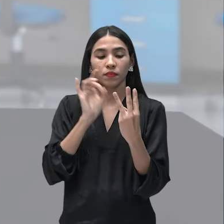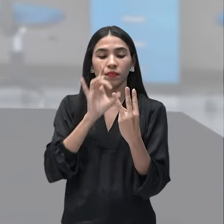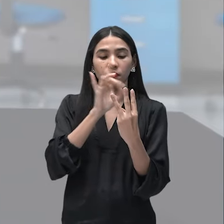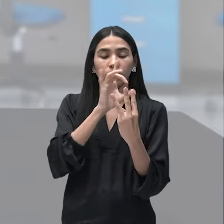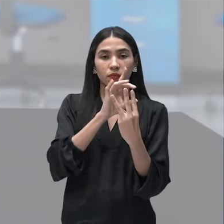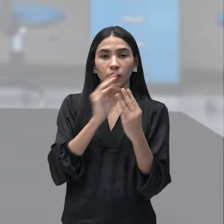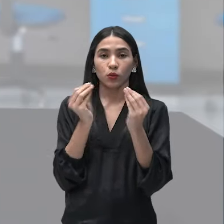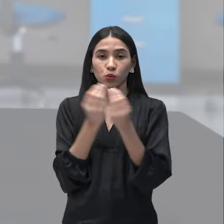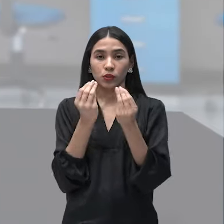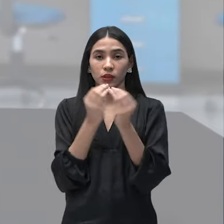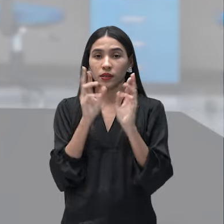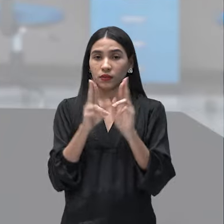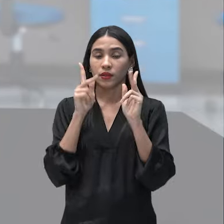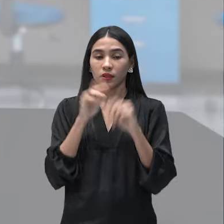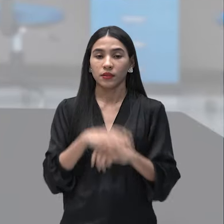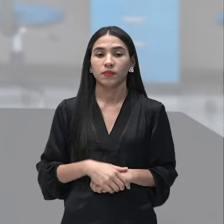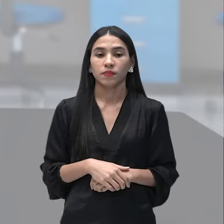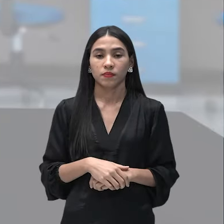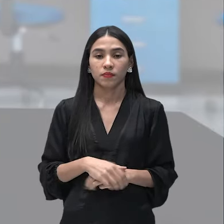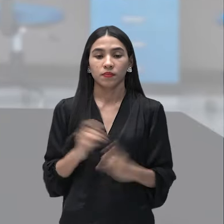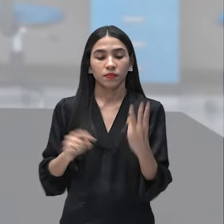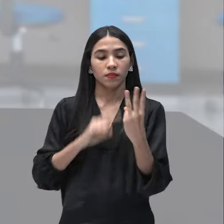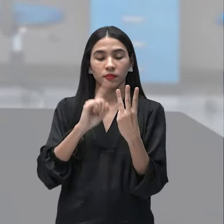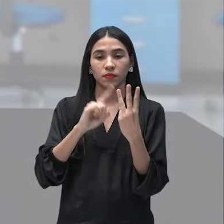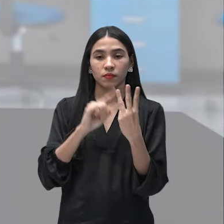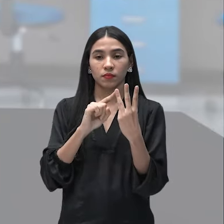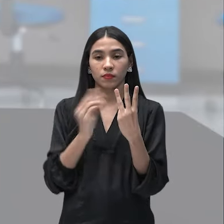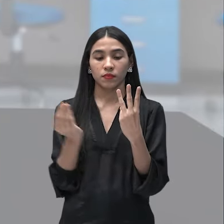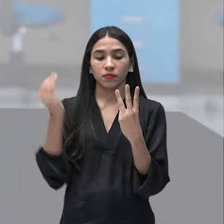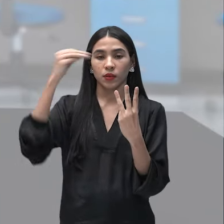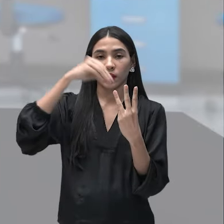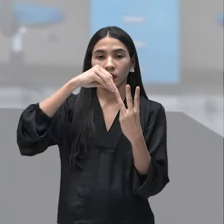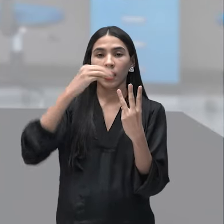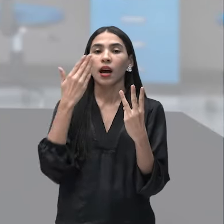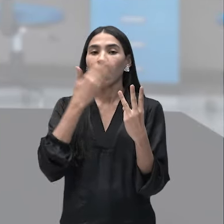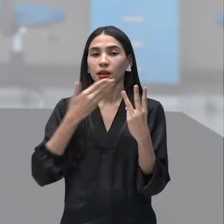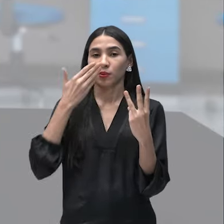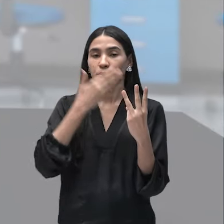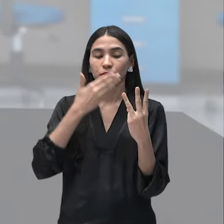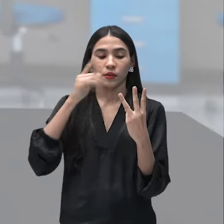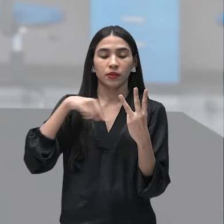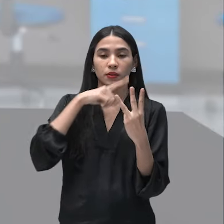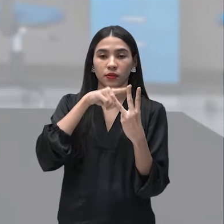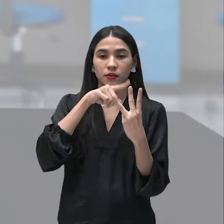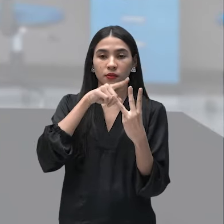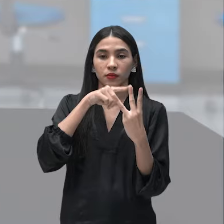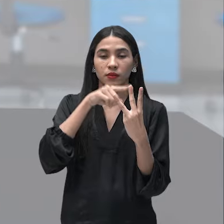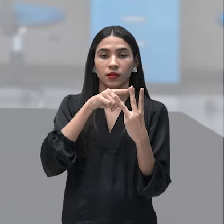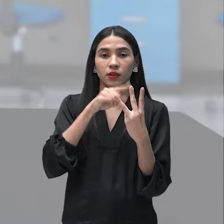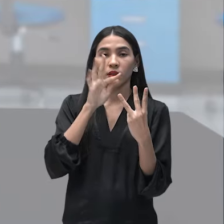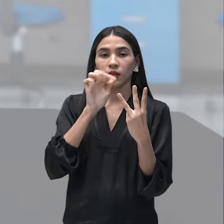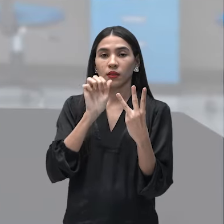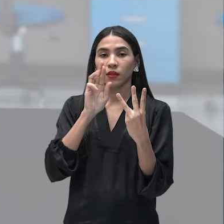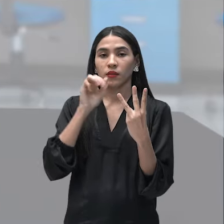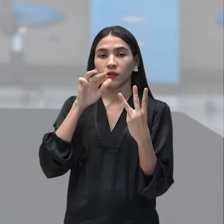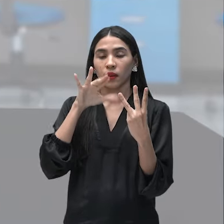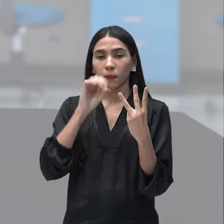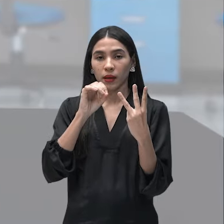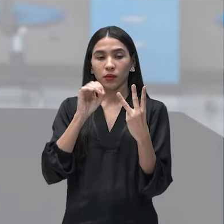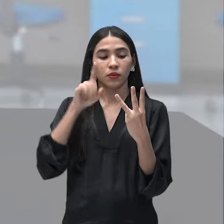substância diferente, tá bom? Nesse primeiro, nós iremos colocar o açúcar. Nesse segundo, o fermento biológico.